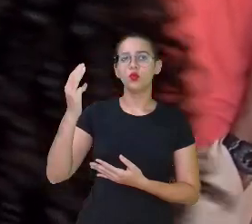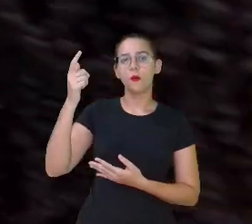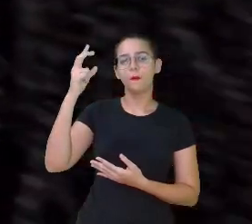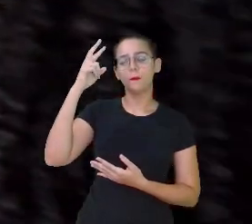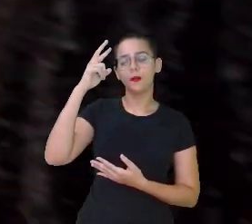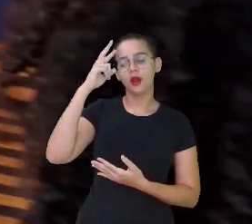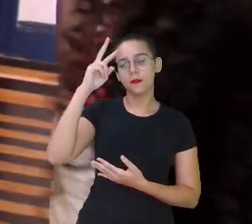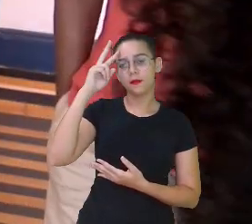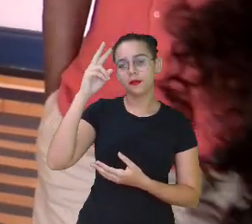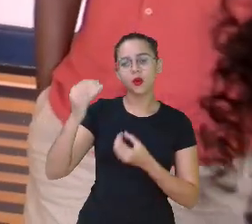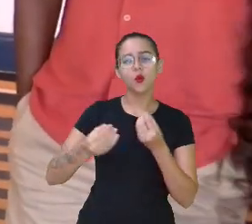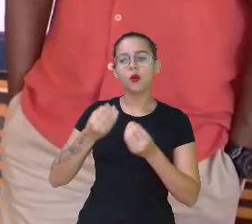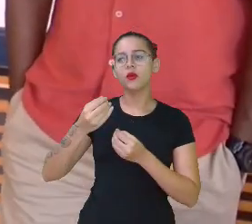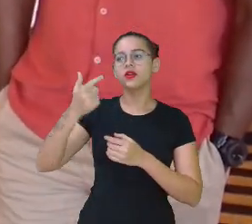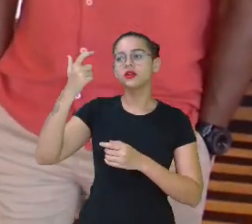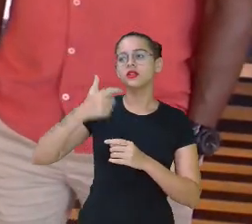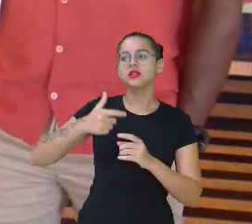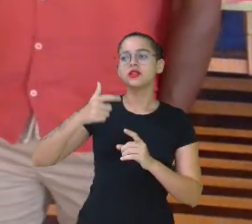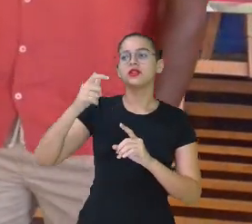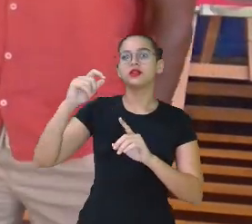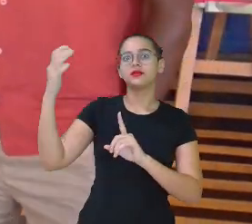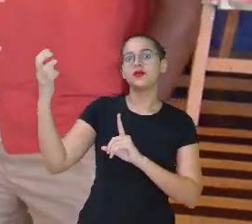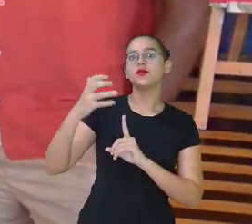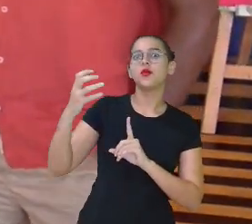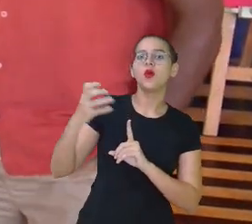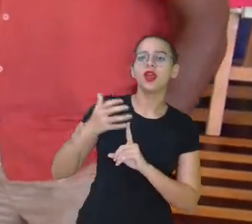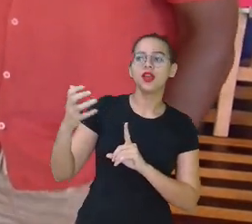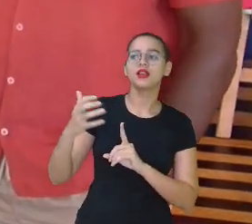de artista. Como é ser um artista de periferia?